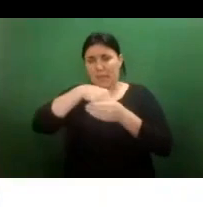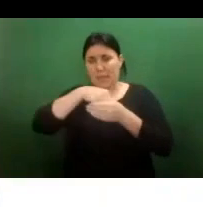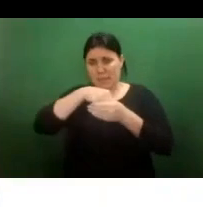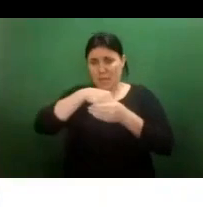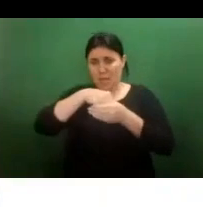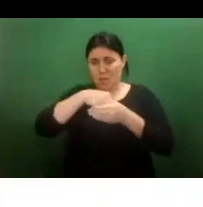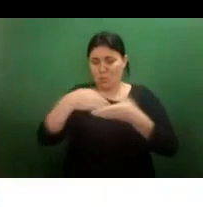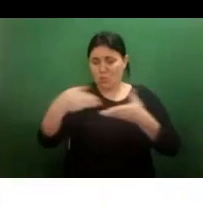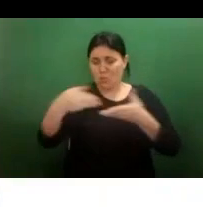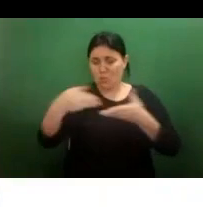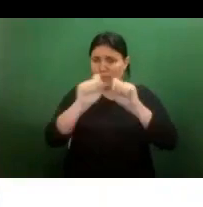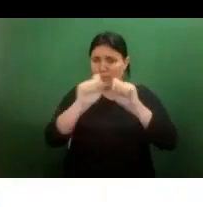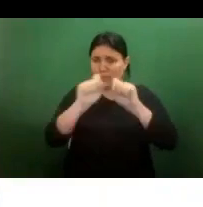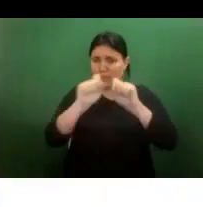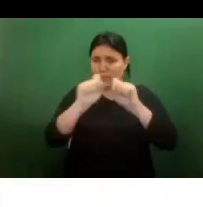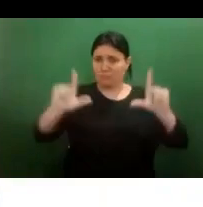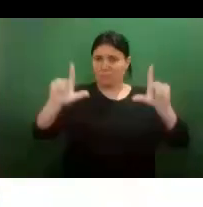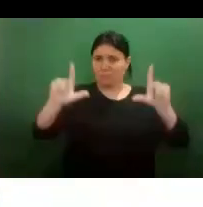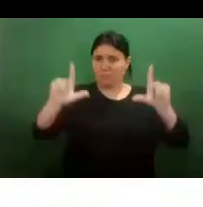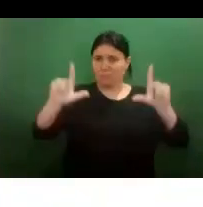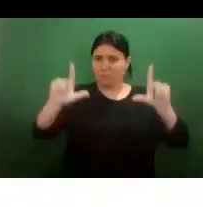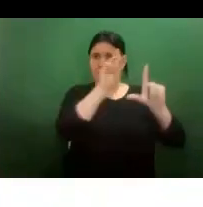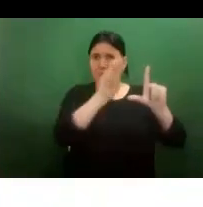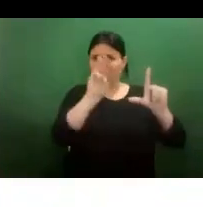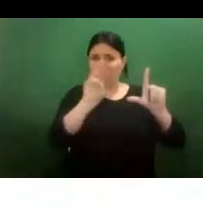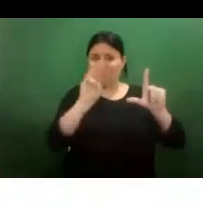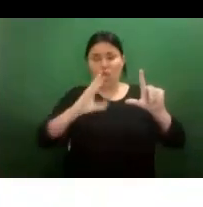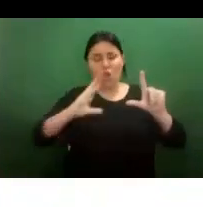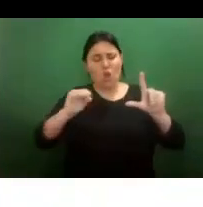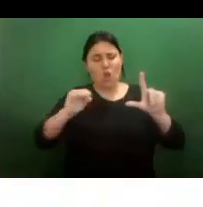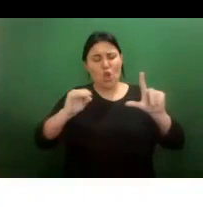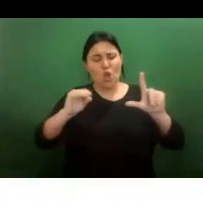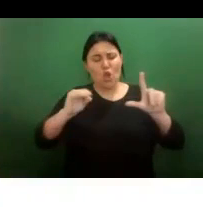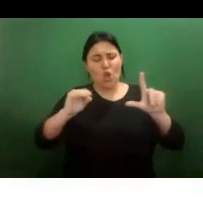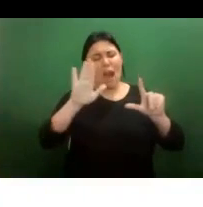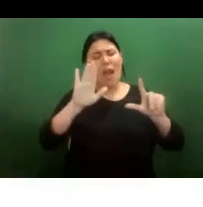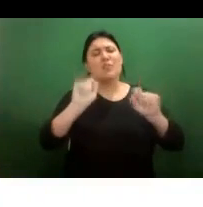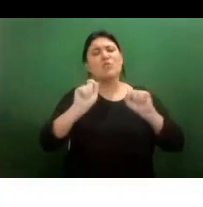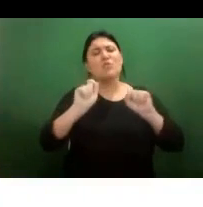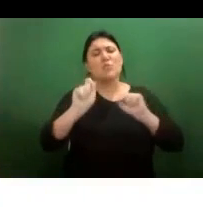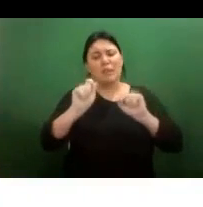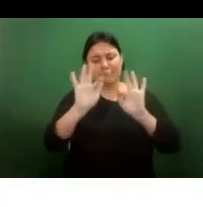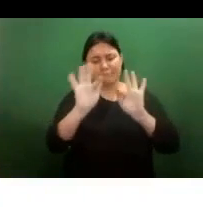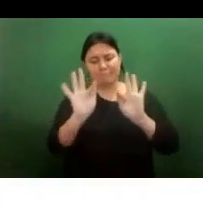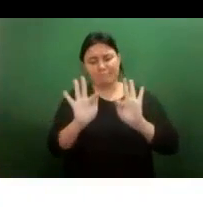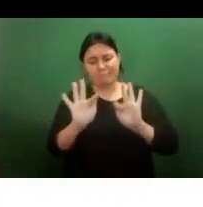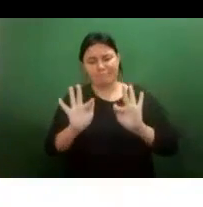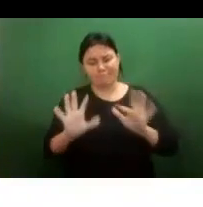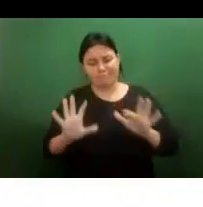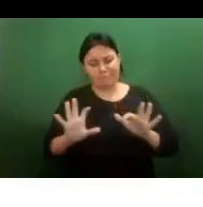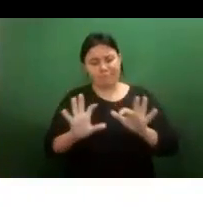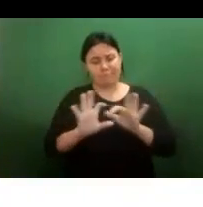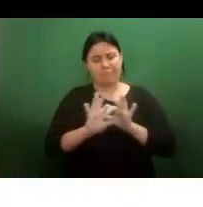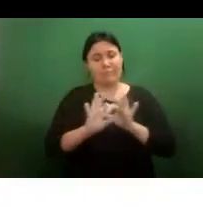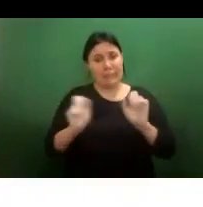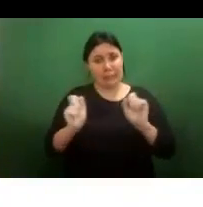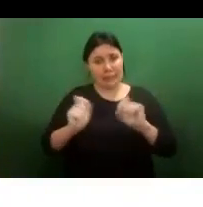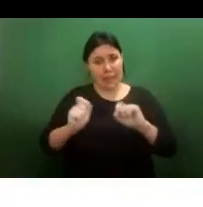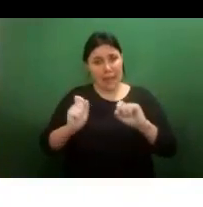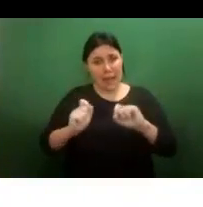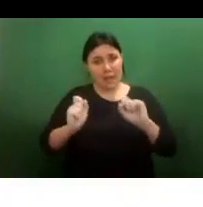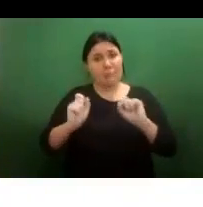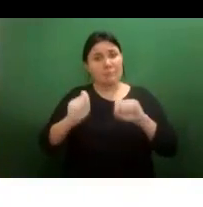que saímos todos felizes, mais unidos, mais convictos de que é possível avançar, sim, é possível